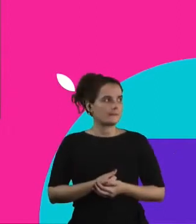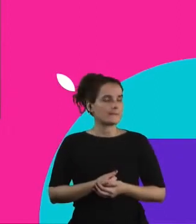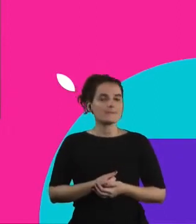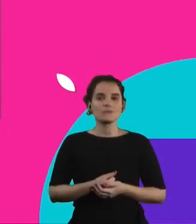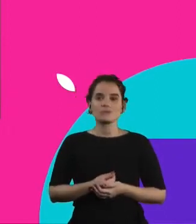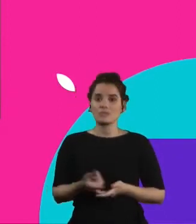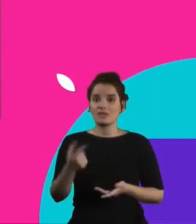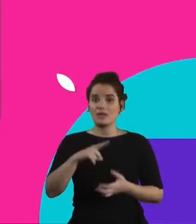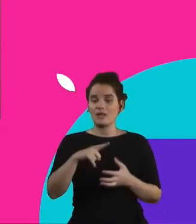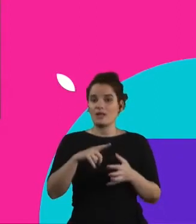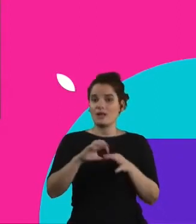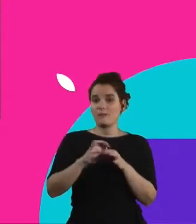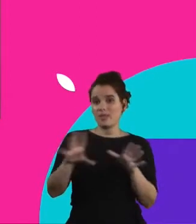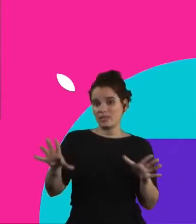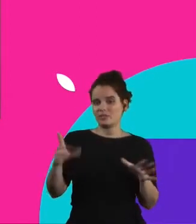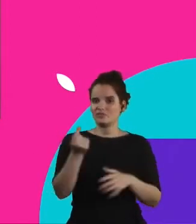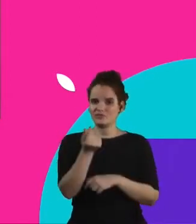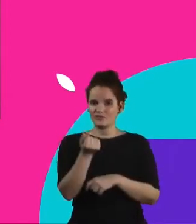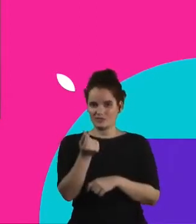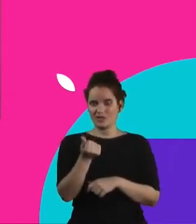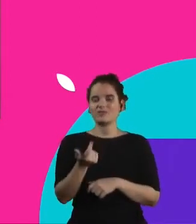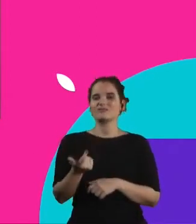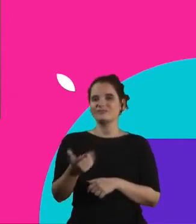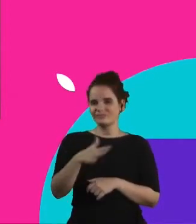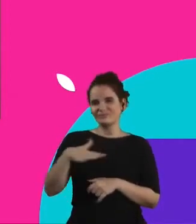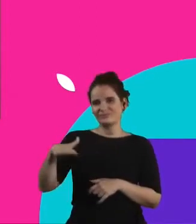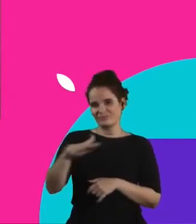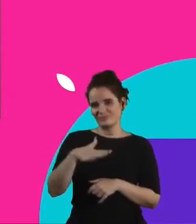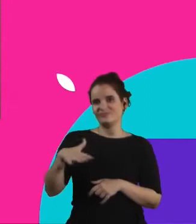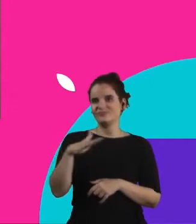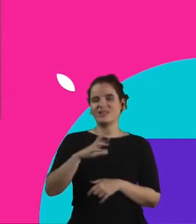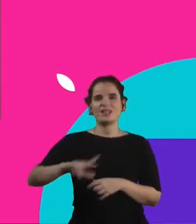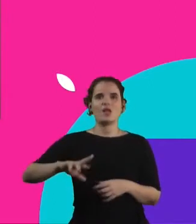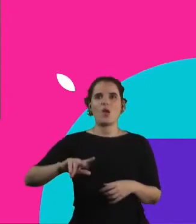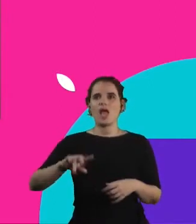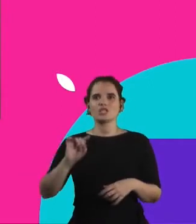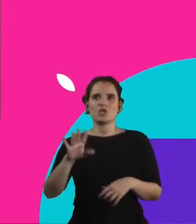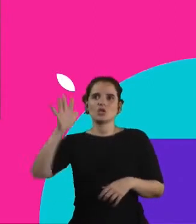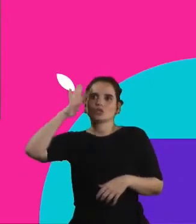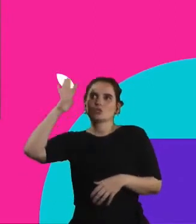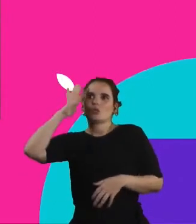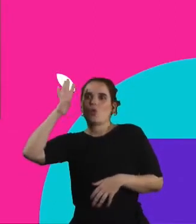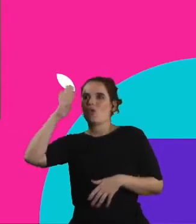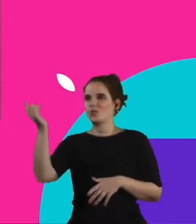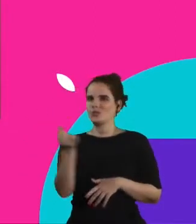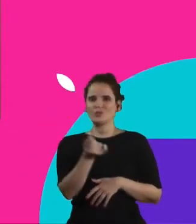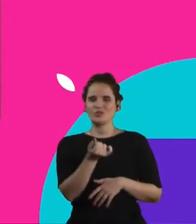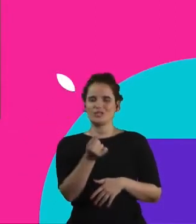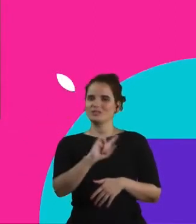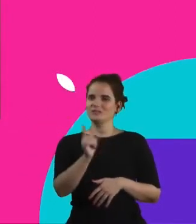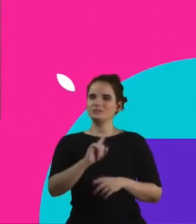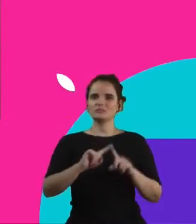essa liberdade, né, financeira, não é, quando a gente fala disso, não são só sonhos materiais, são também